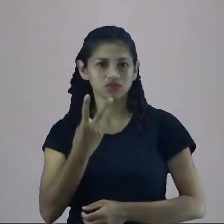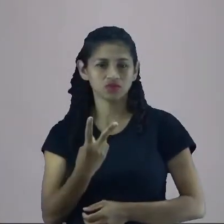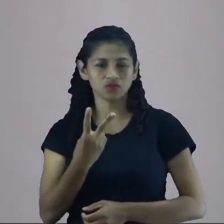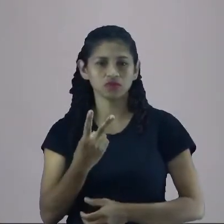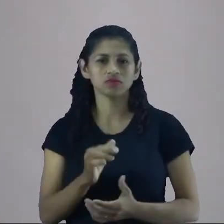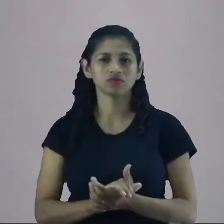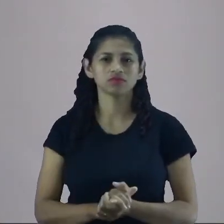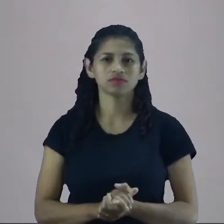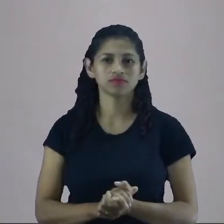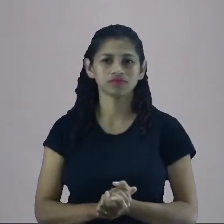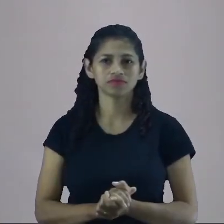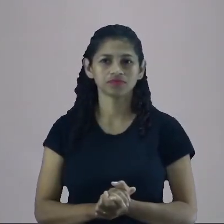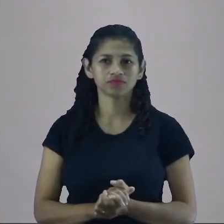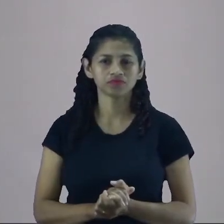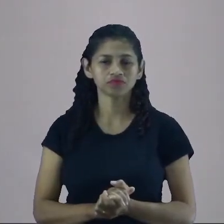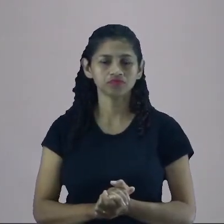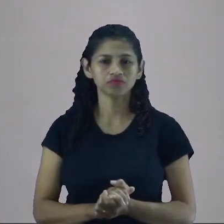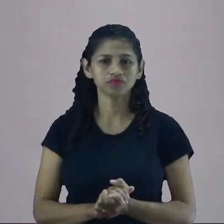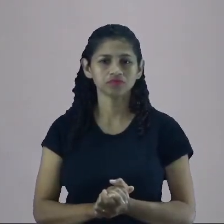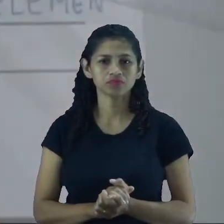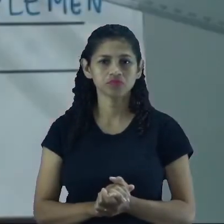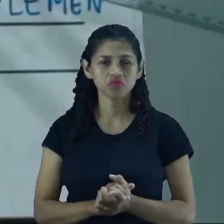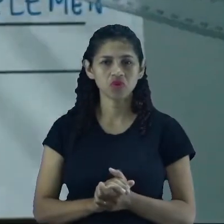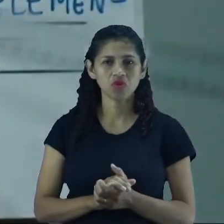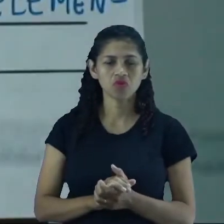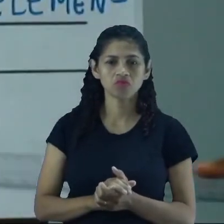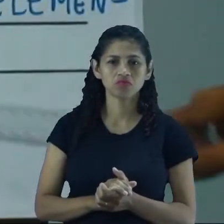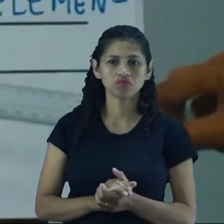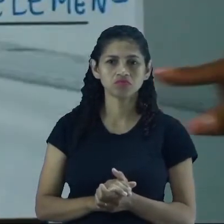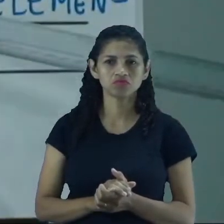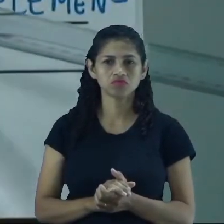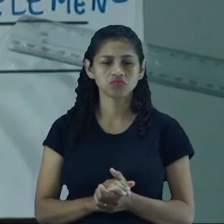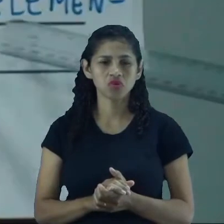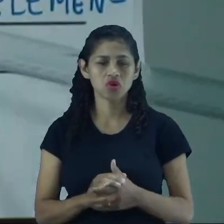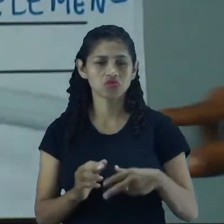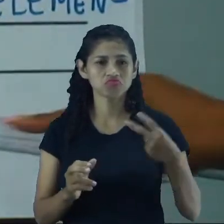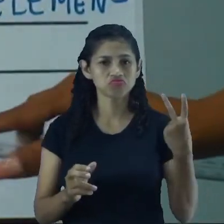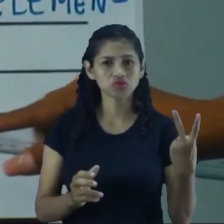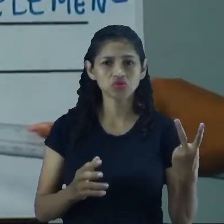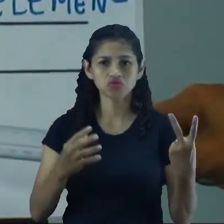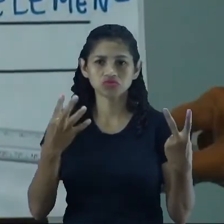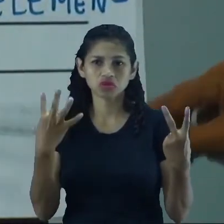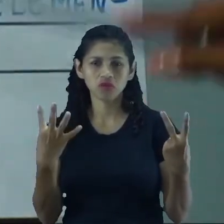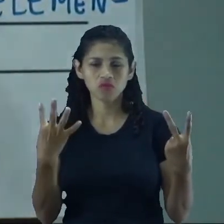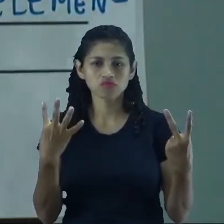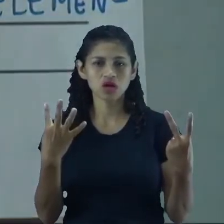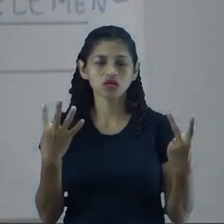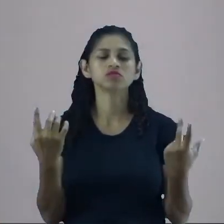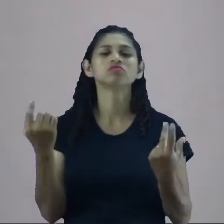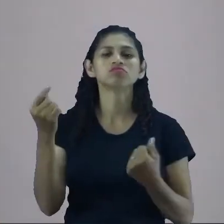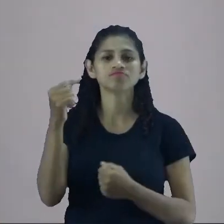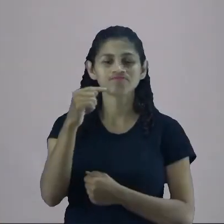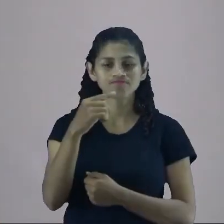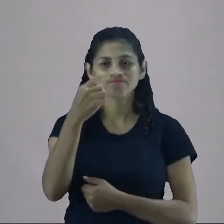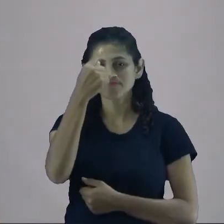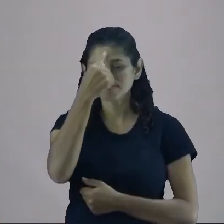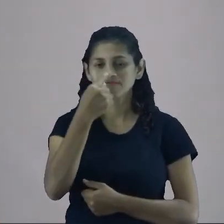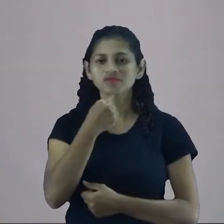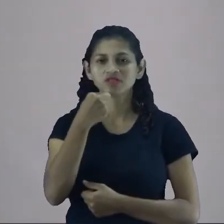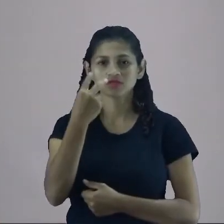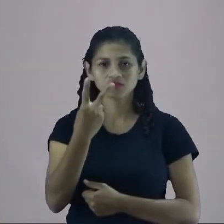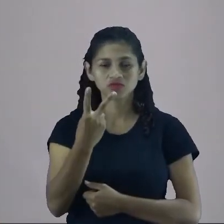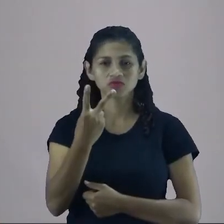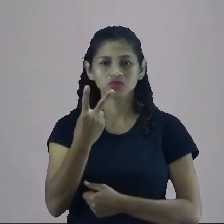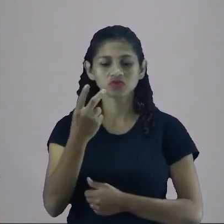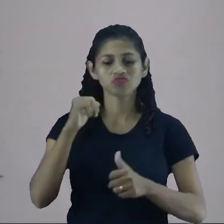e a 4, a imagem 2 sofreu mais modificações, porque tem poucos elementos naturais preservados aqui